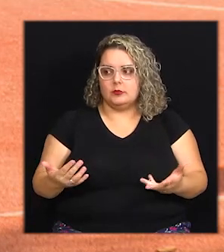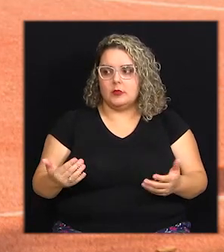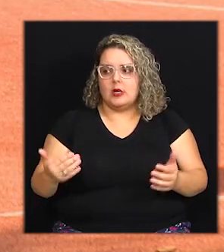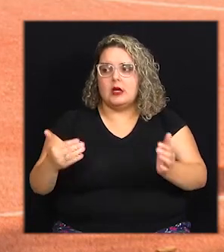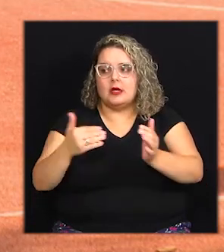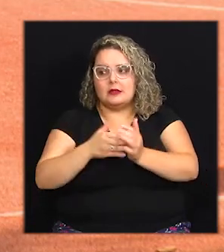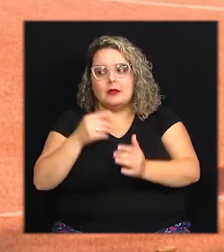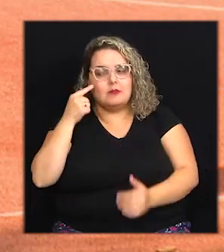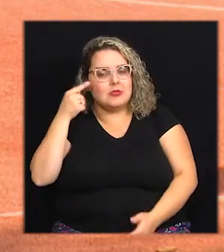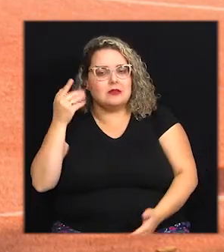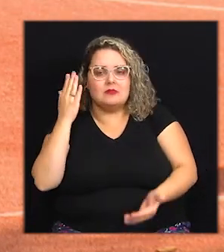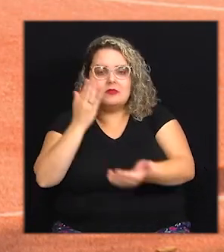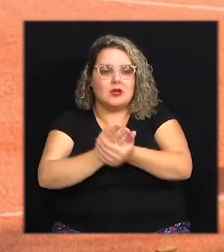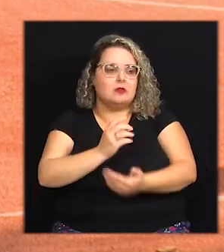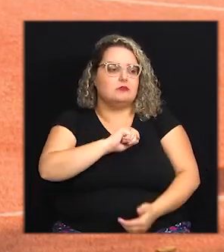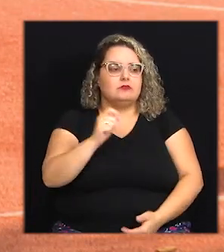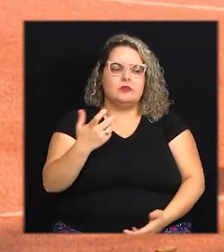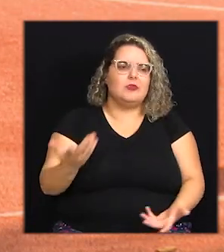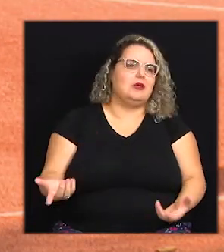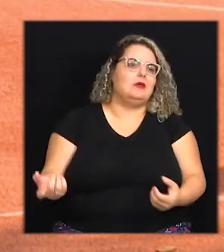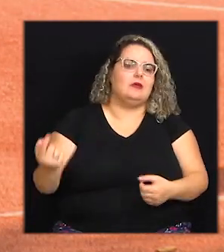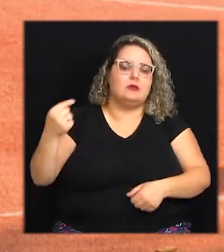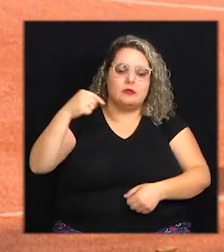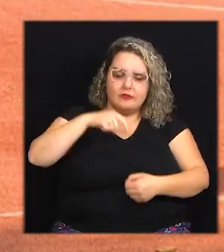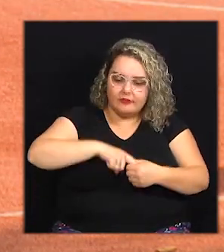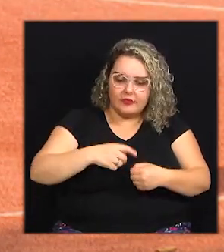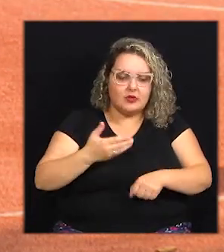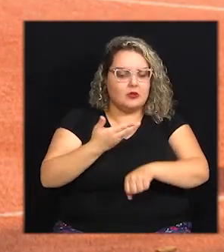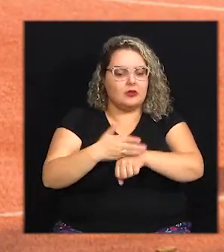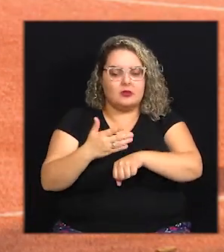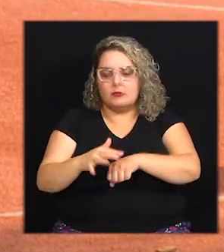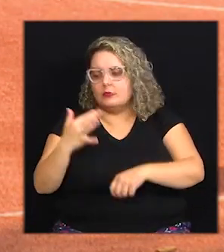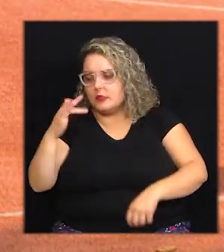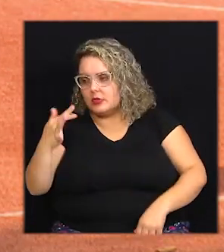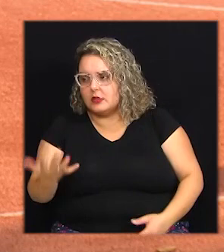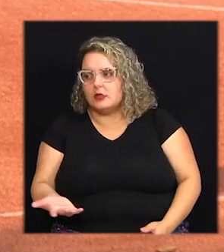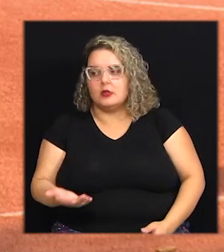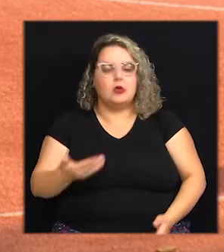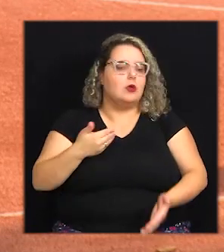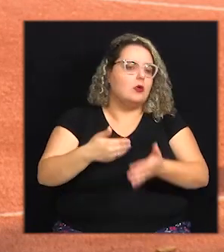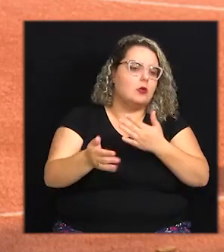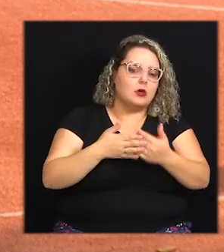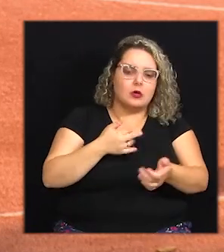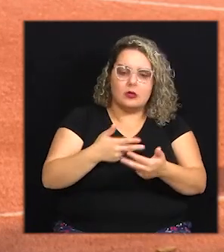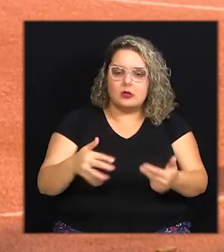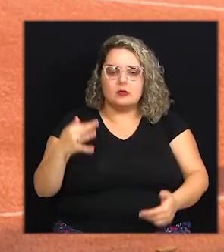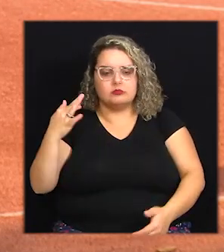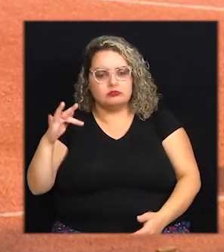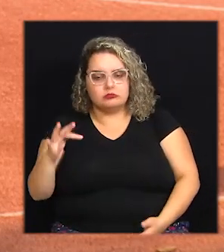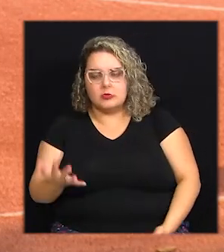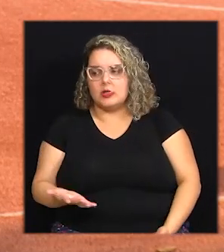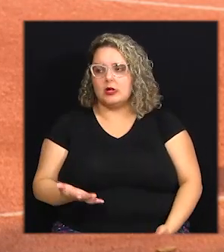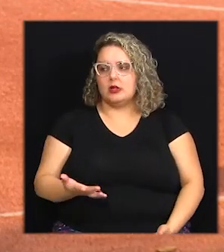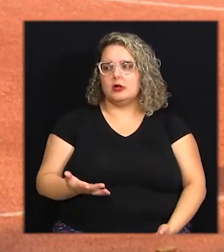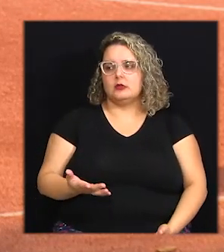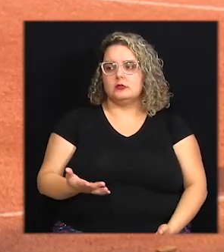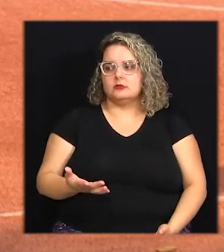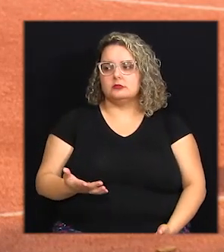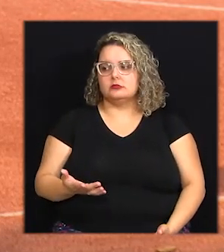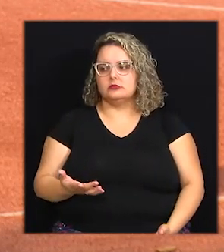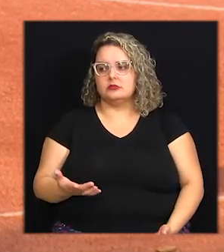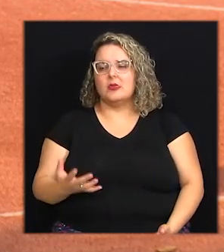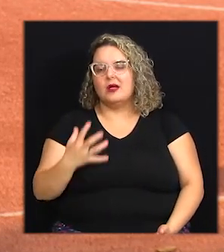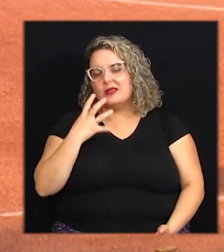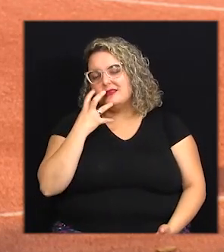pensei em parar de jogar tênis, porque eu não aguentava mais. Eu vinha treinar, lesão, qualquer coisinha que eu fazia eu me machucava. Aí era